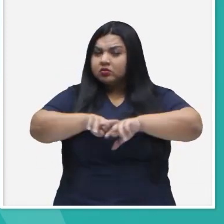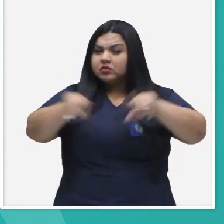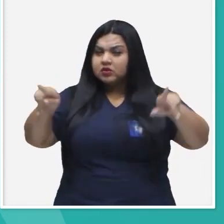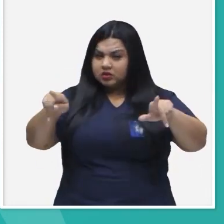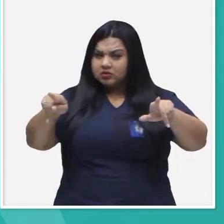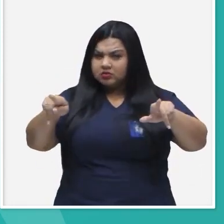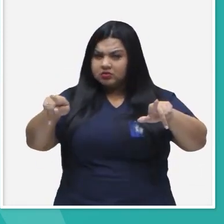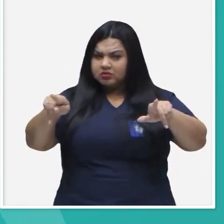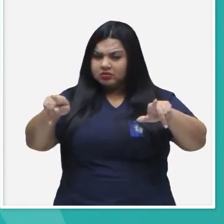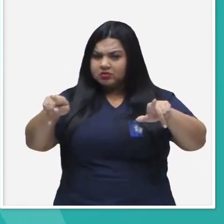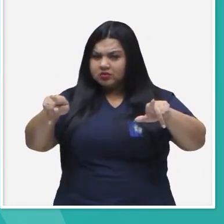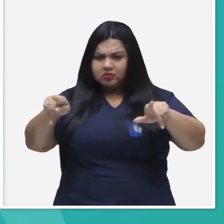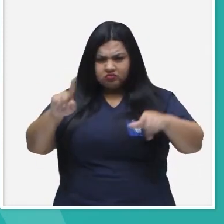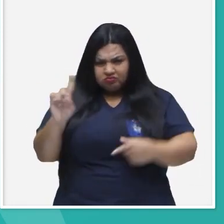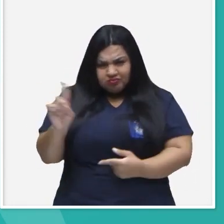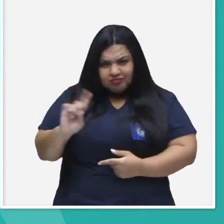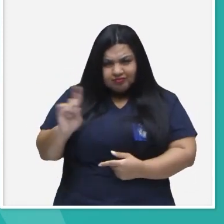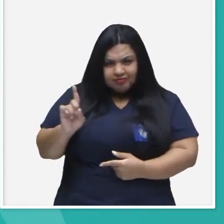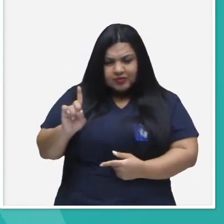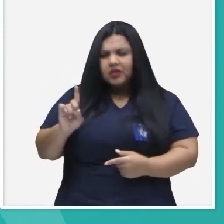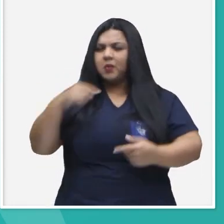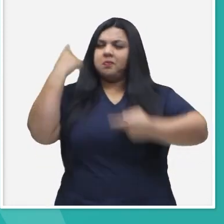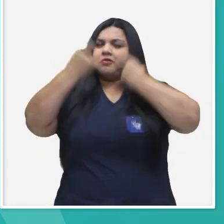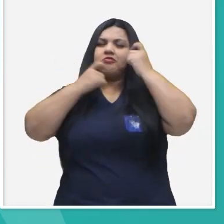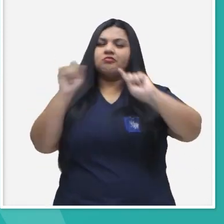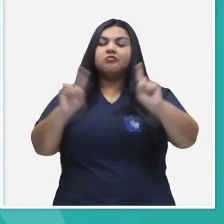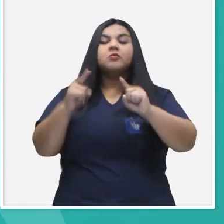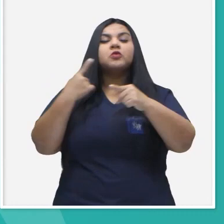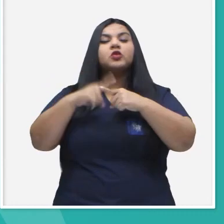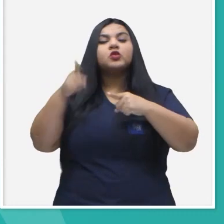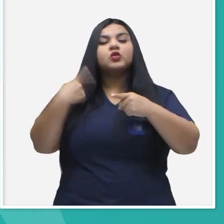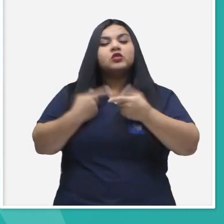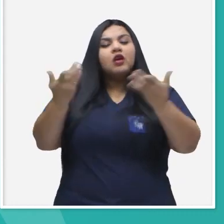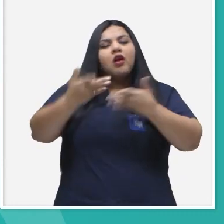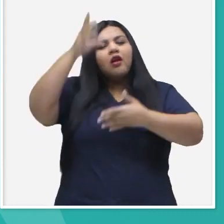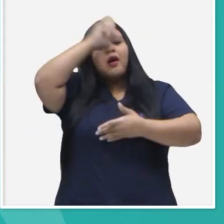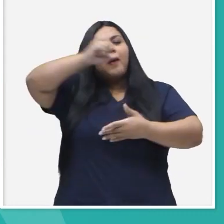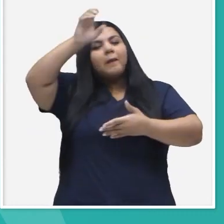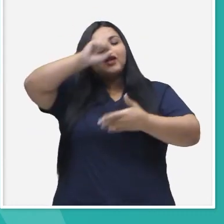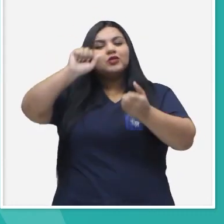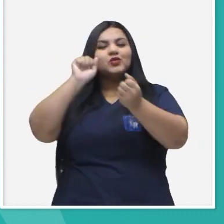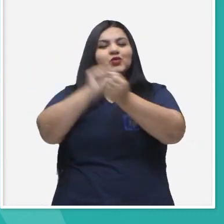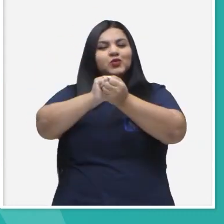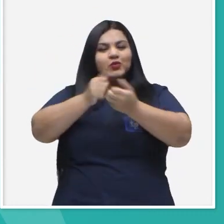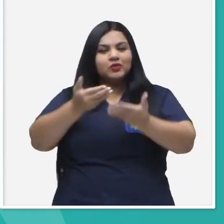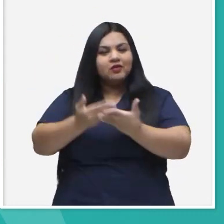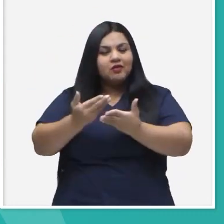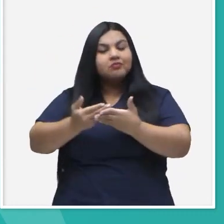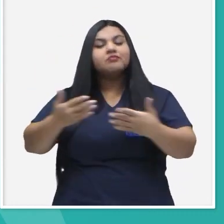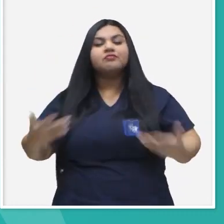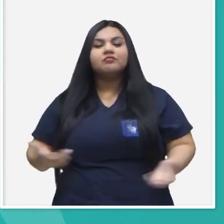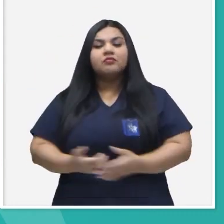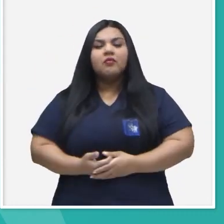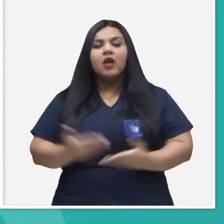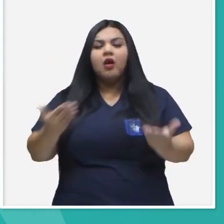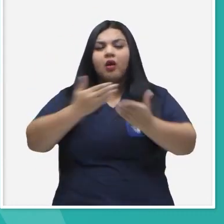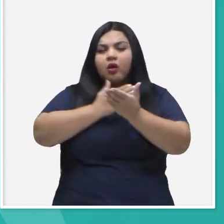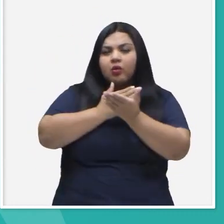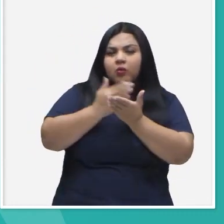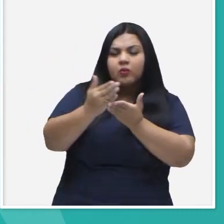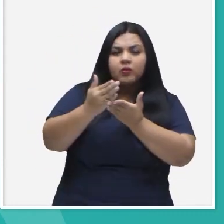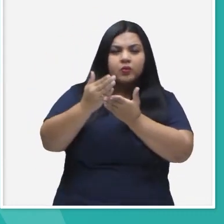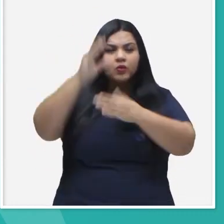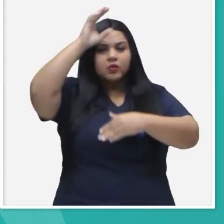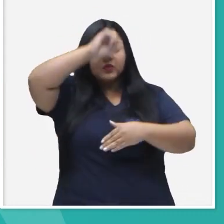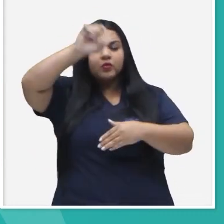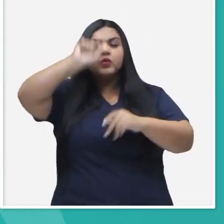entre eles? Não se preocupe que nós iremos aprender nesta aula, tá bom? E a gente vai iniciar